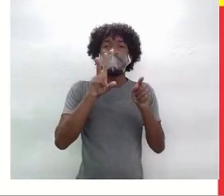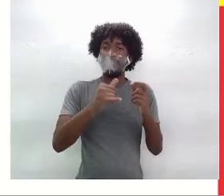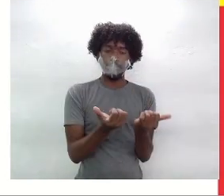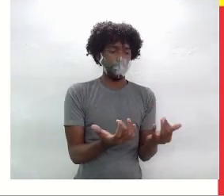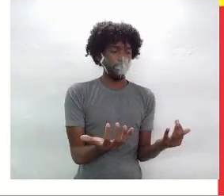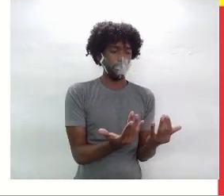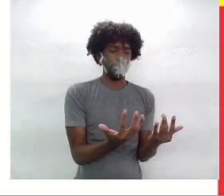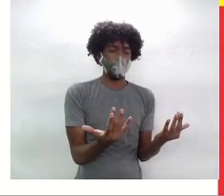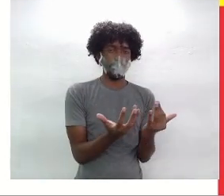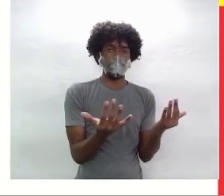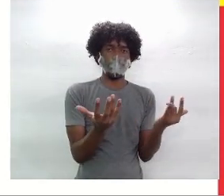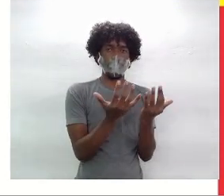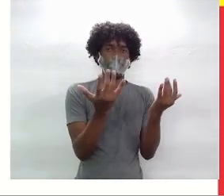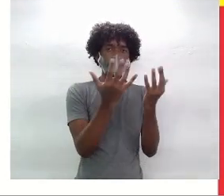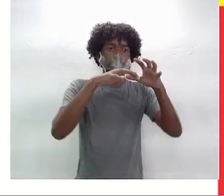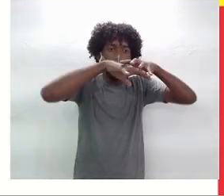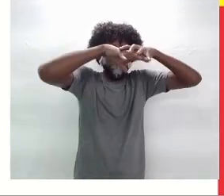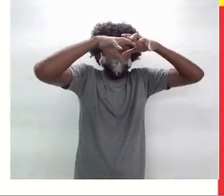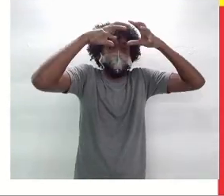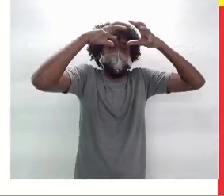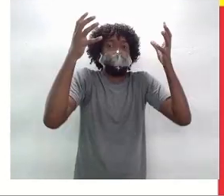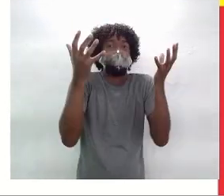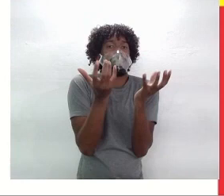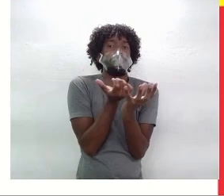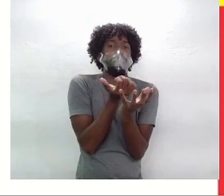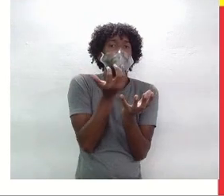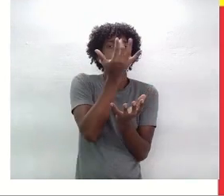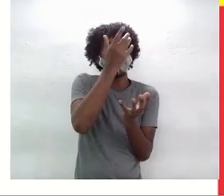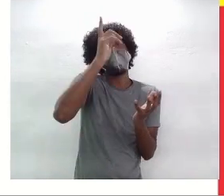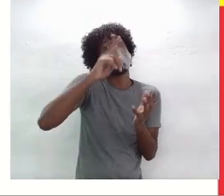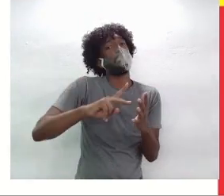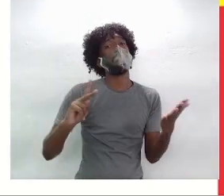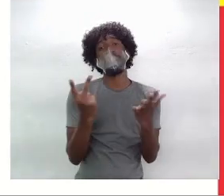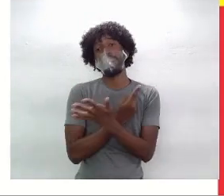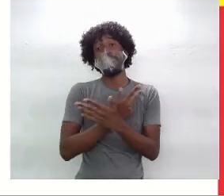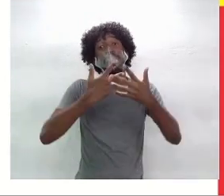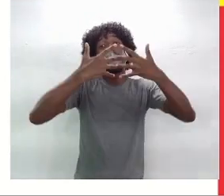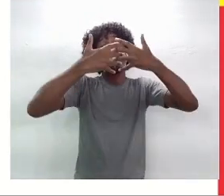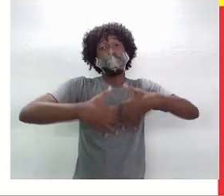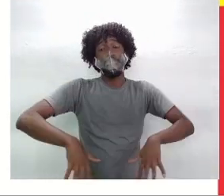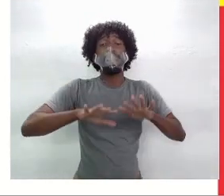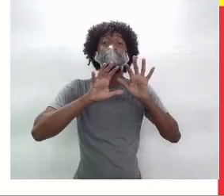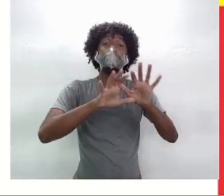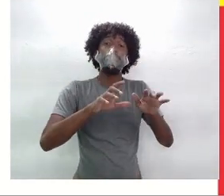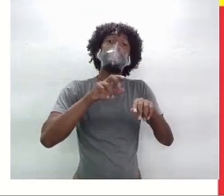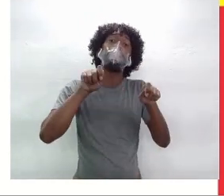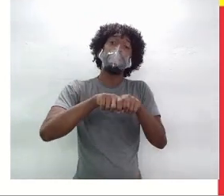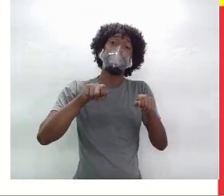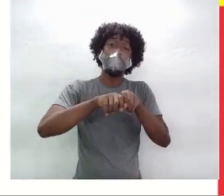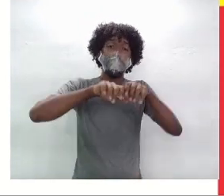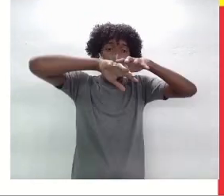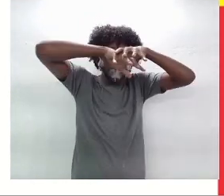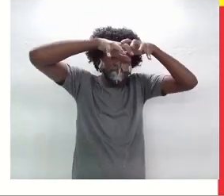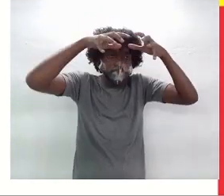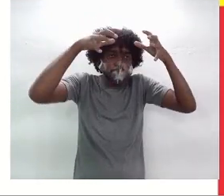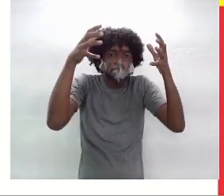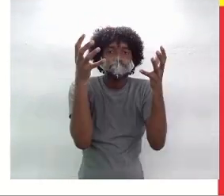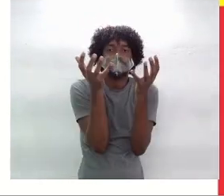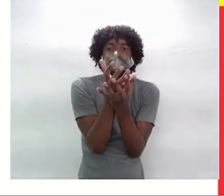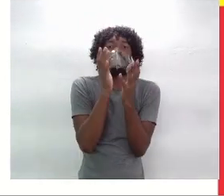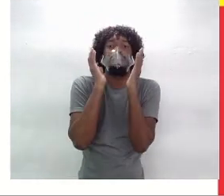estufa. E é um fenômeno natural que faz com que a temperatura da Terra ela